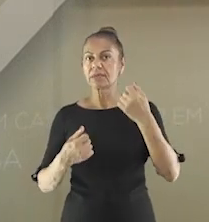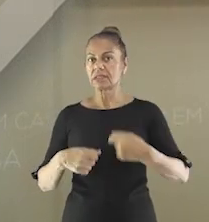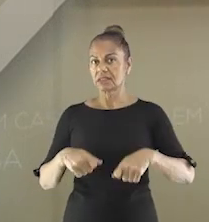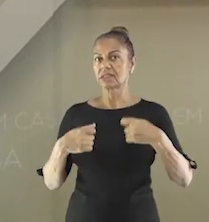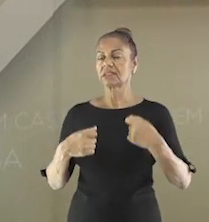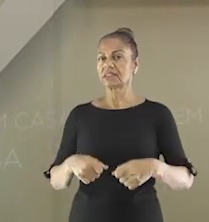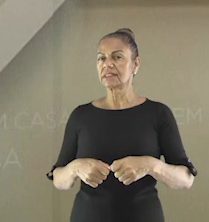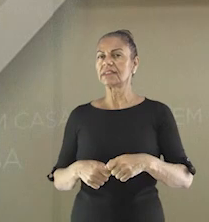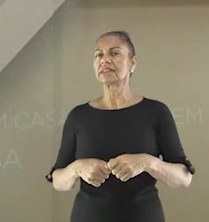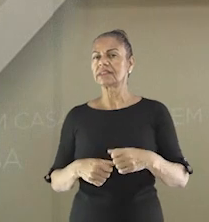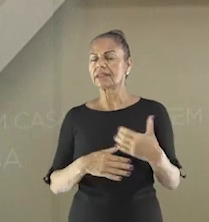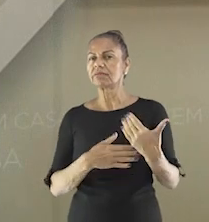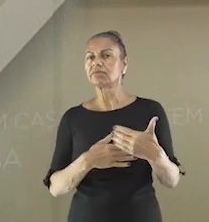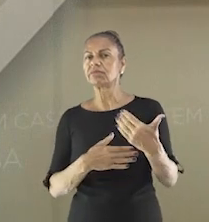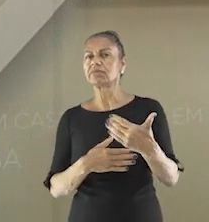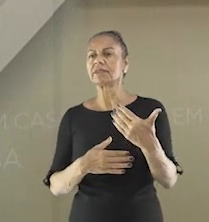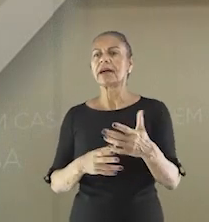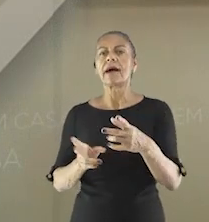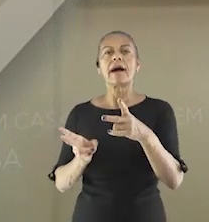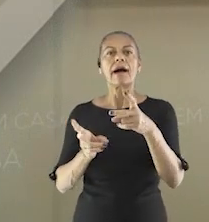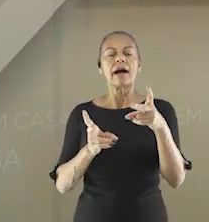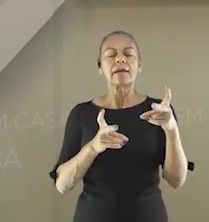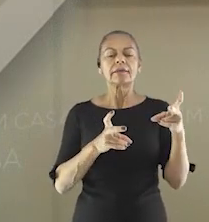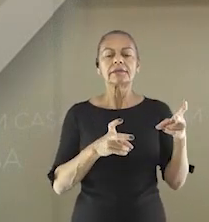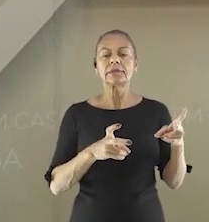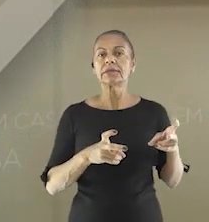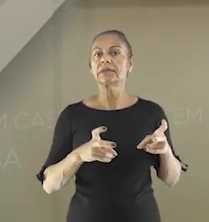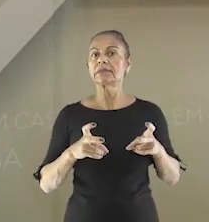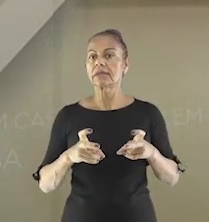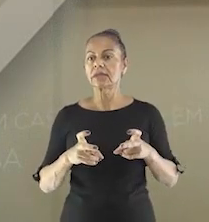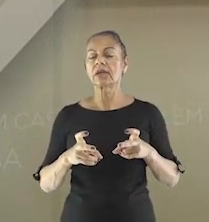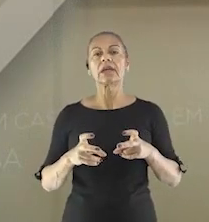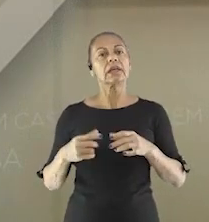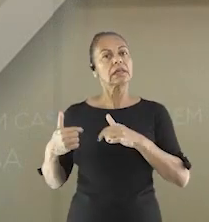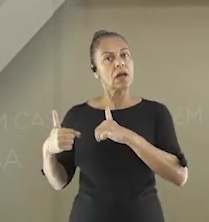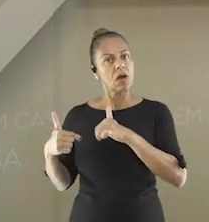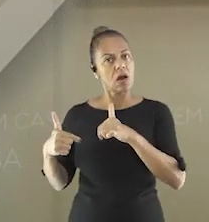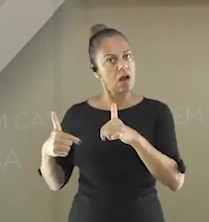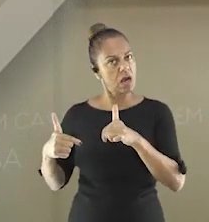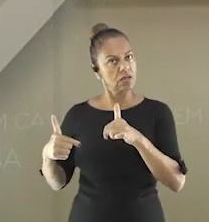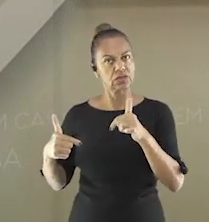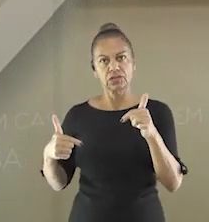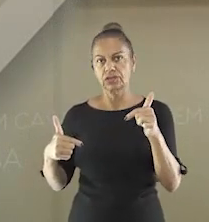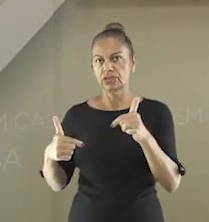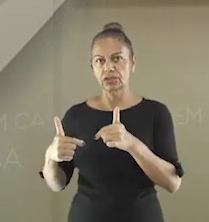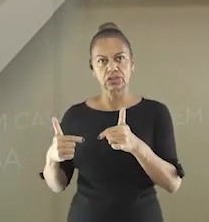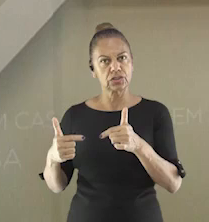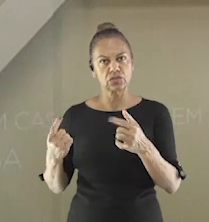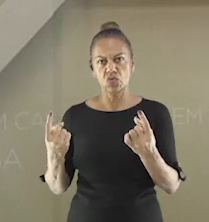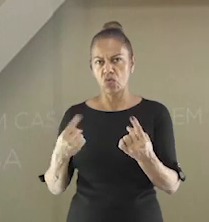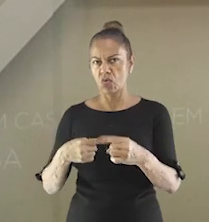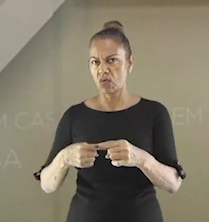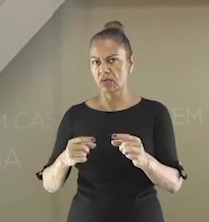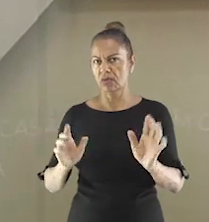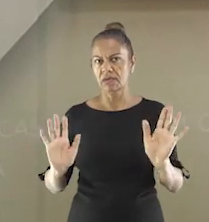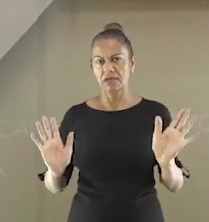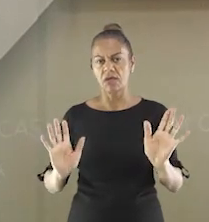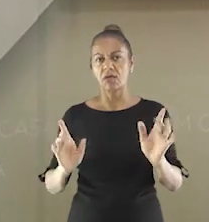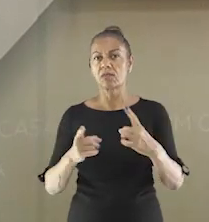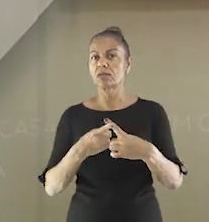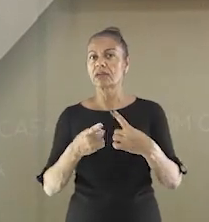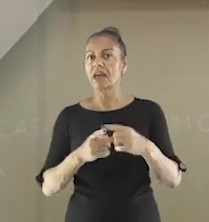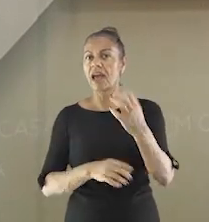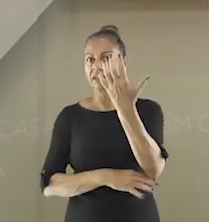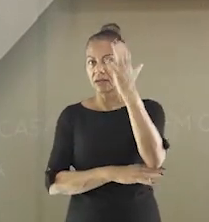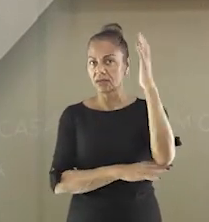processos, interferindo o mínimo possível em todos eles. Afinal, a natureza está aí para ser respeitada. Sabendo